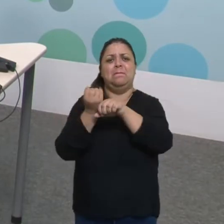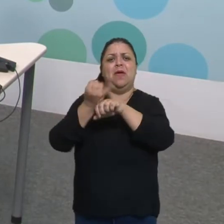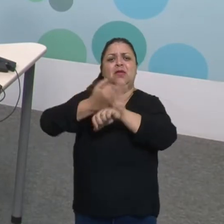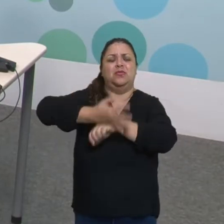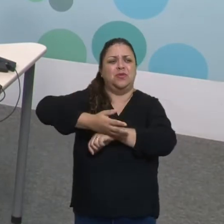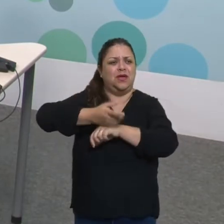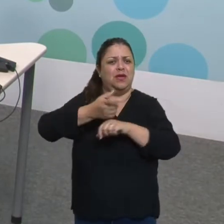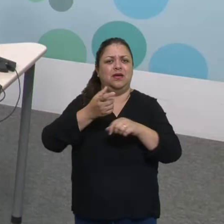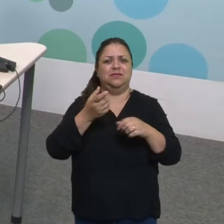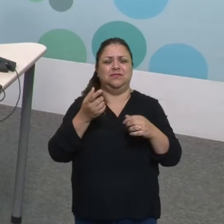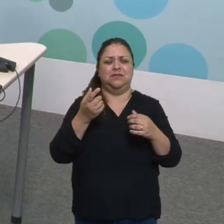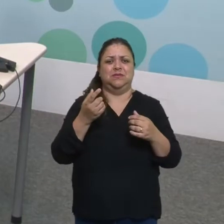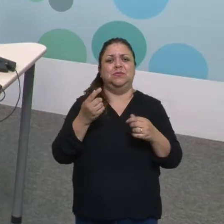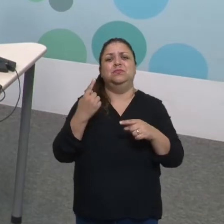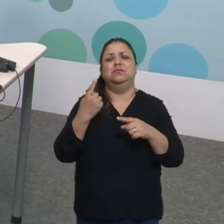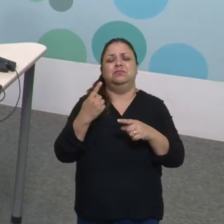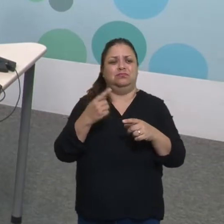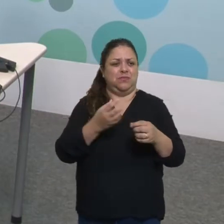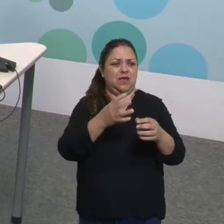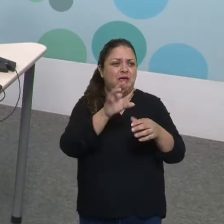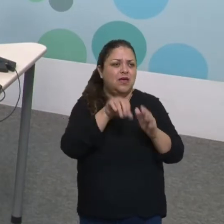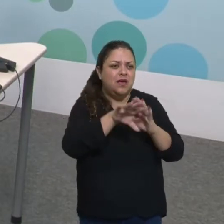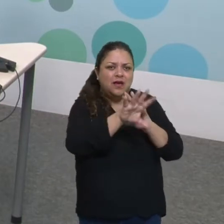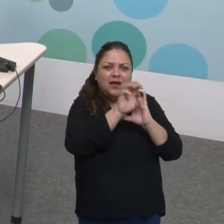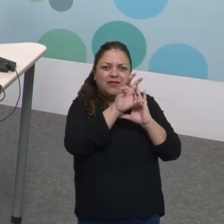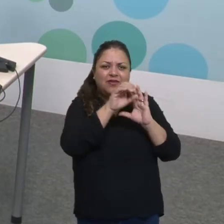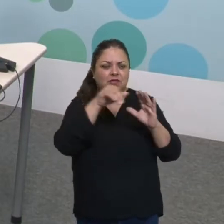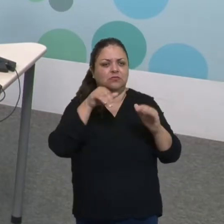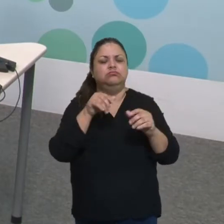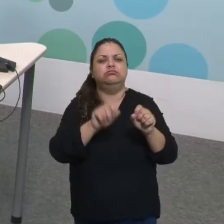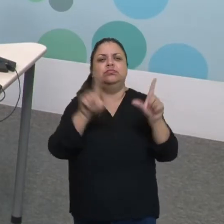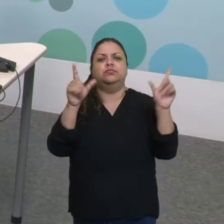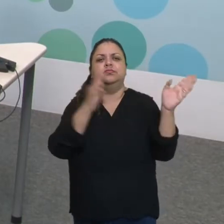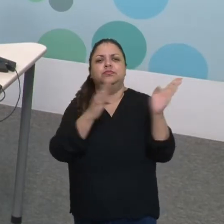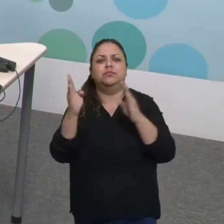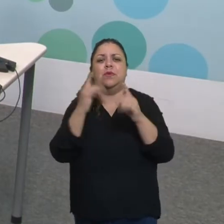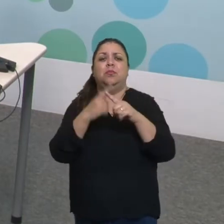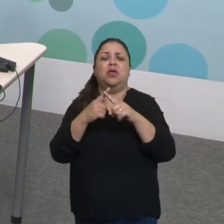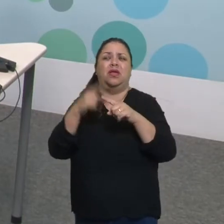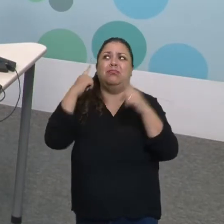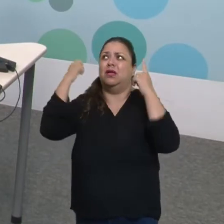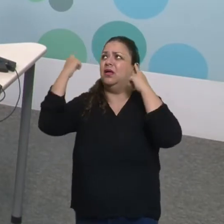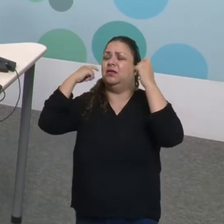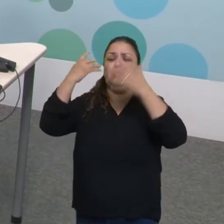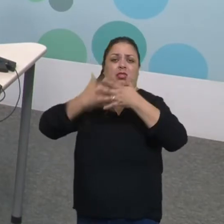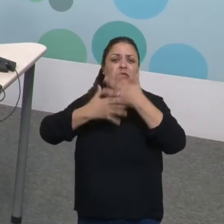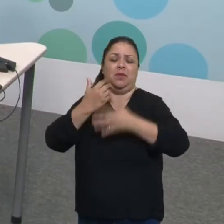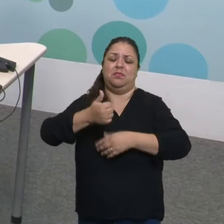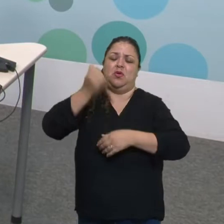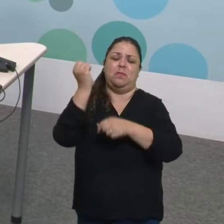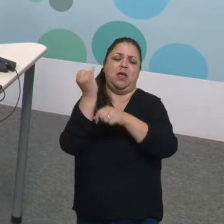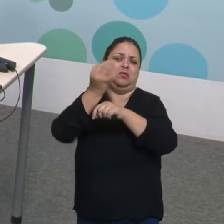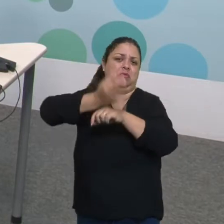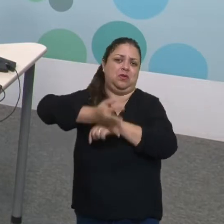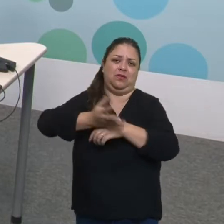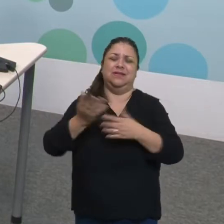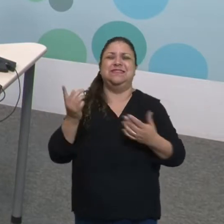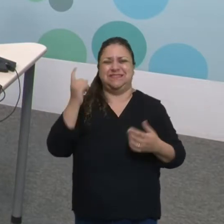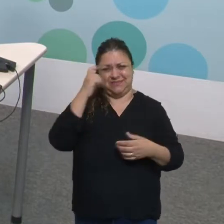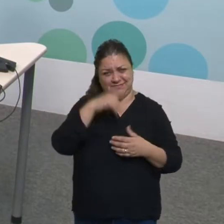por causa do barulho tô Imagino que o estudante não deve ter sido simples também organização do tempo então é gerir o tempo